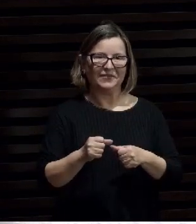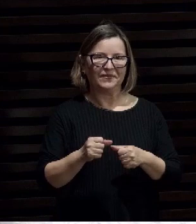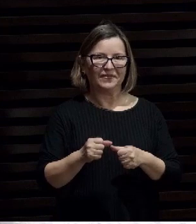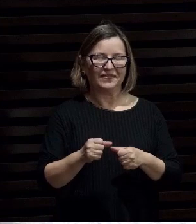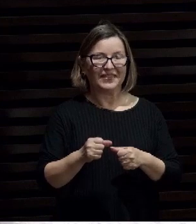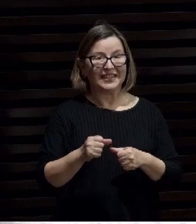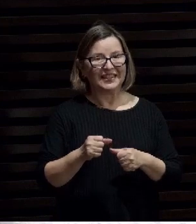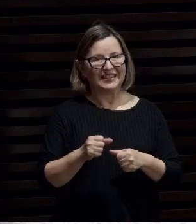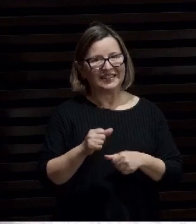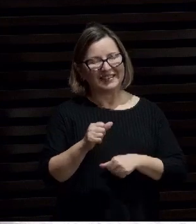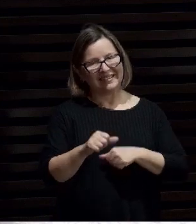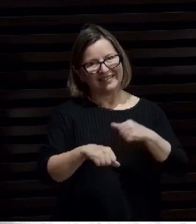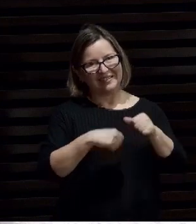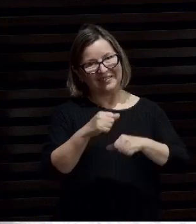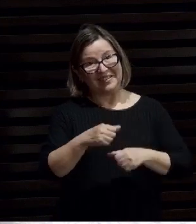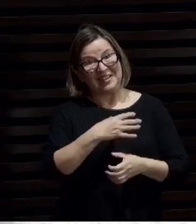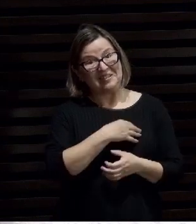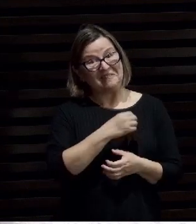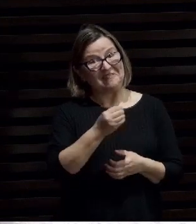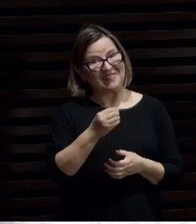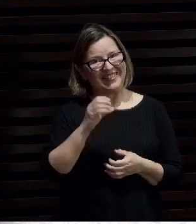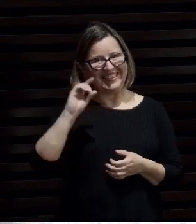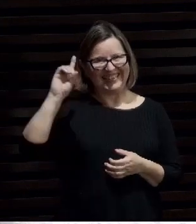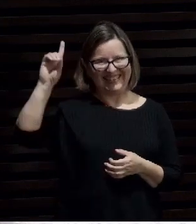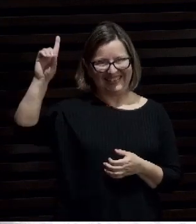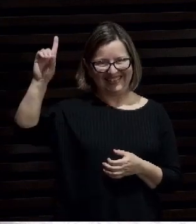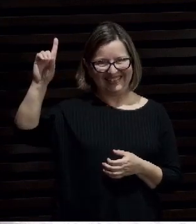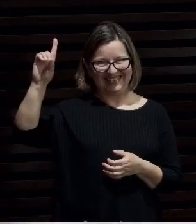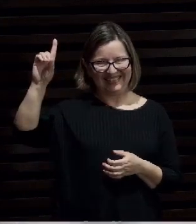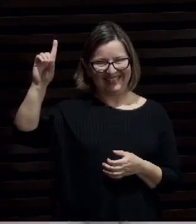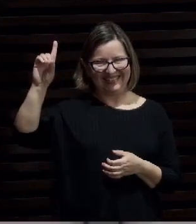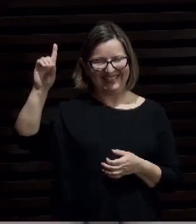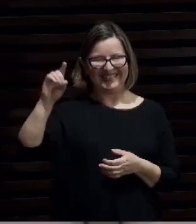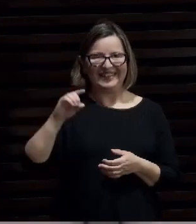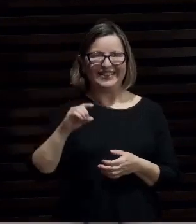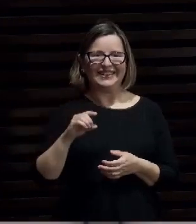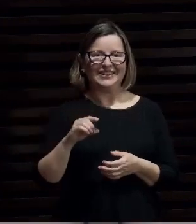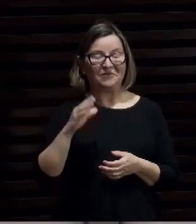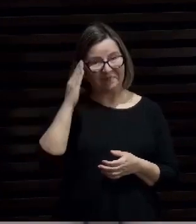privilégio de serem feitos filhos de Deus,